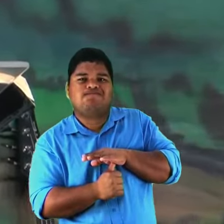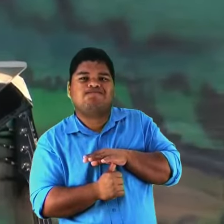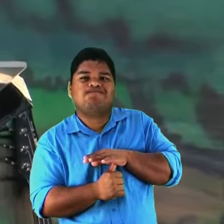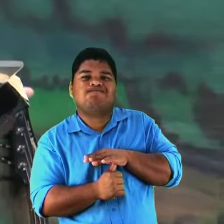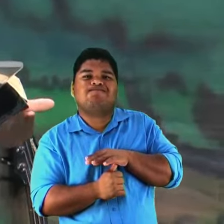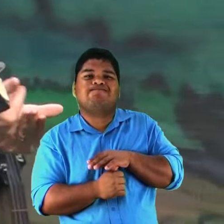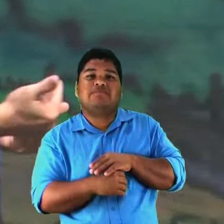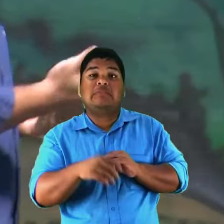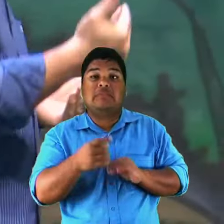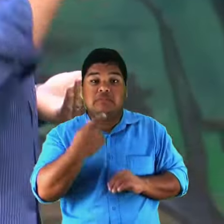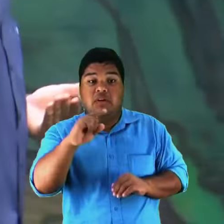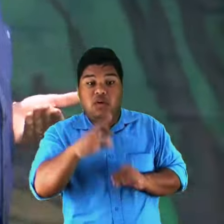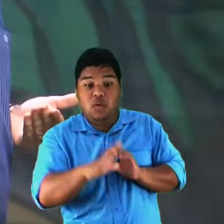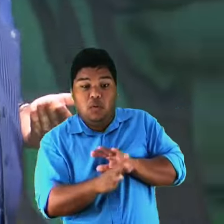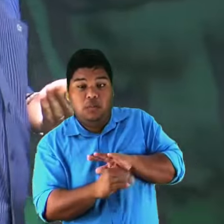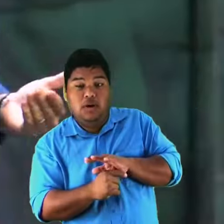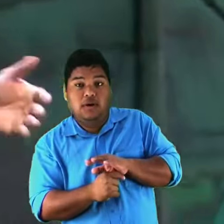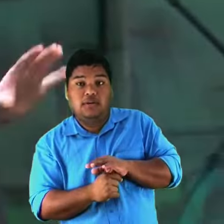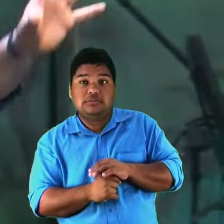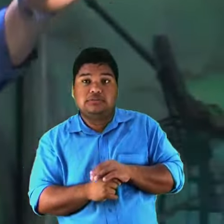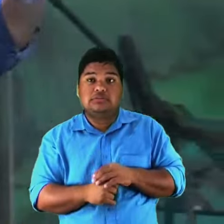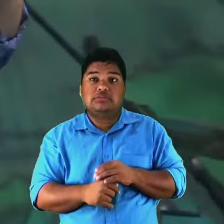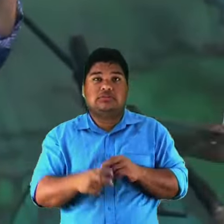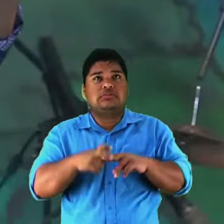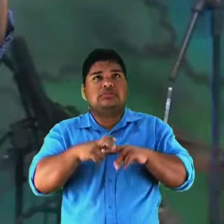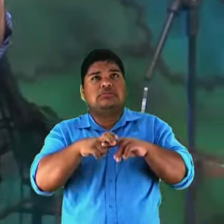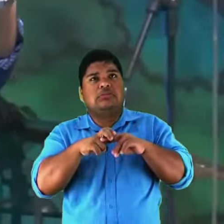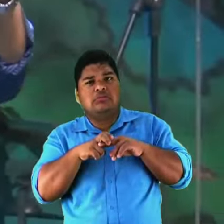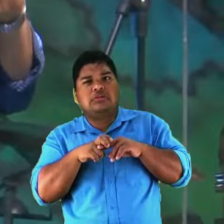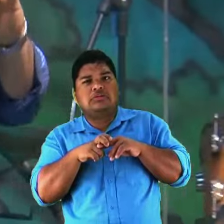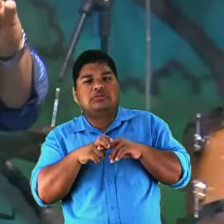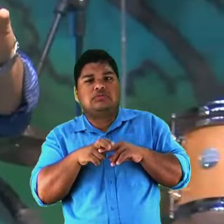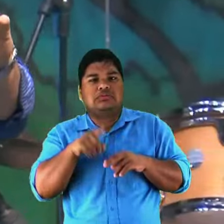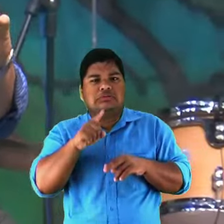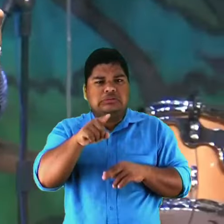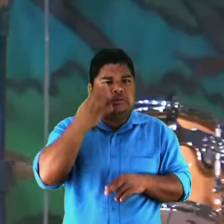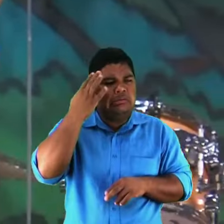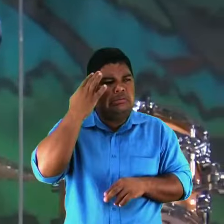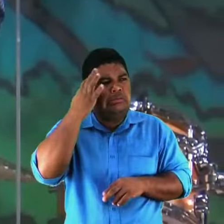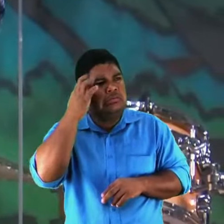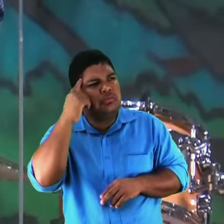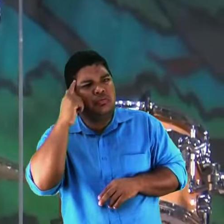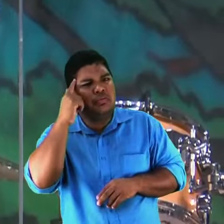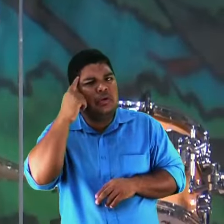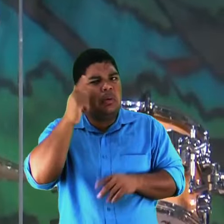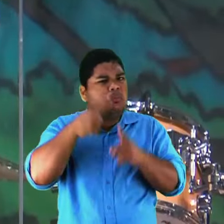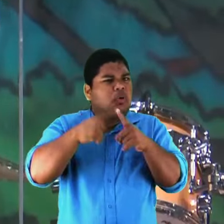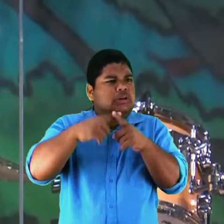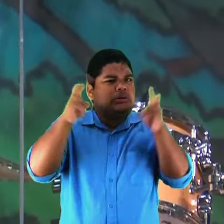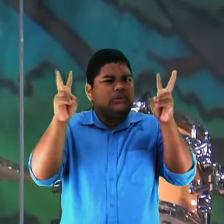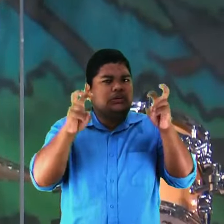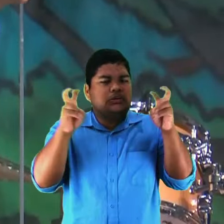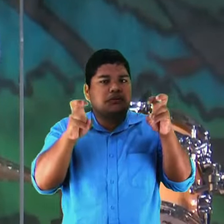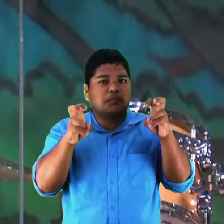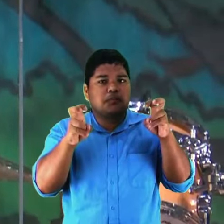que vai roubar, e talvez você tenha ficado em dúvida, porque o texto ali é o seguinte,